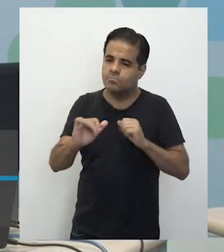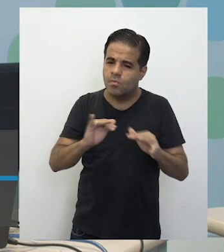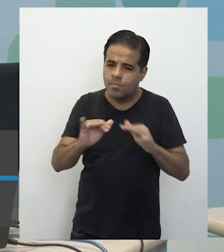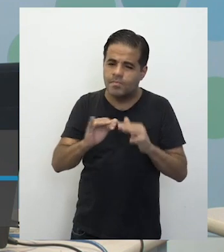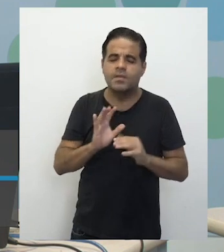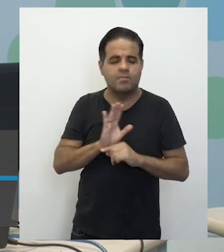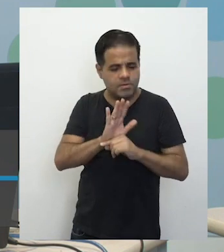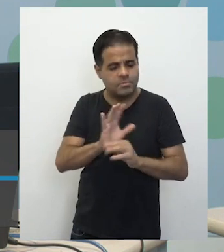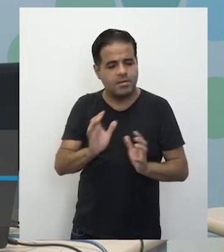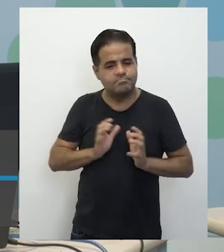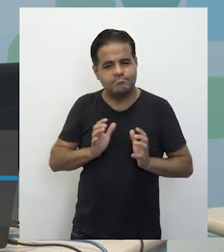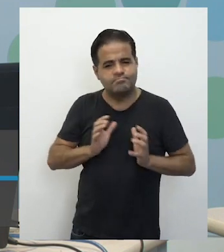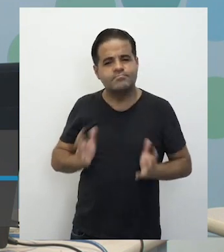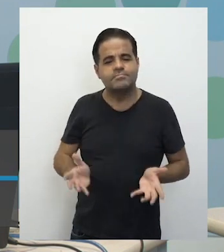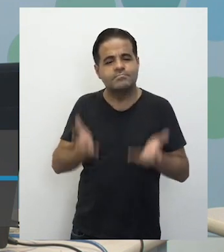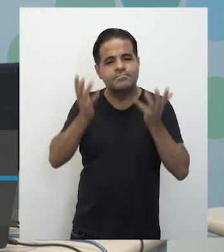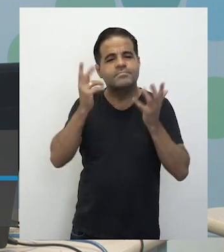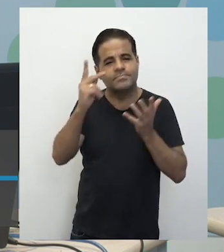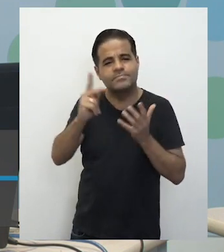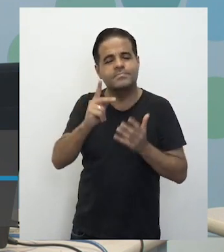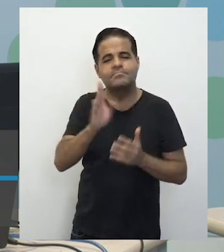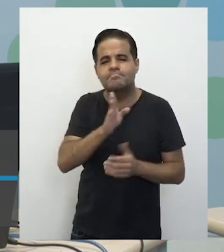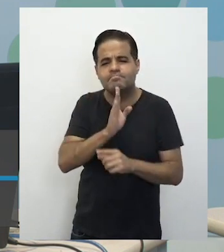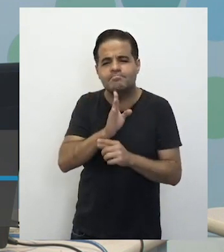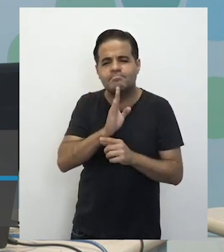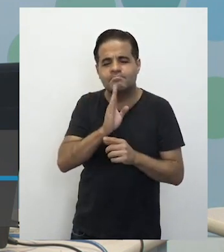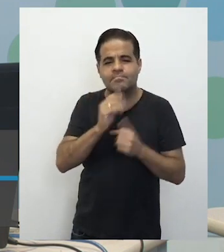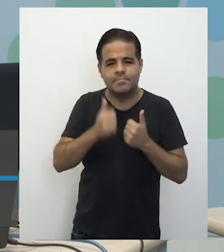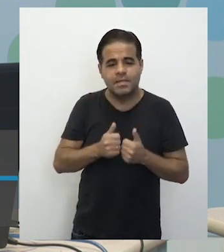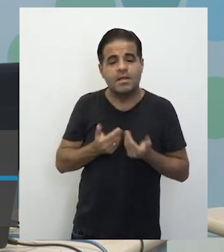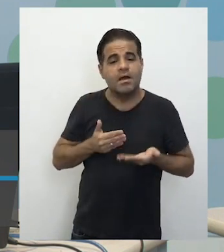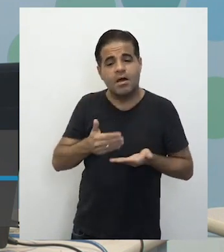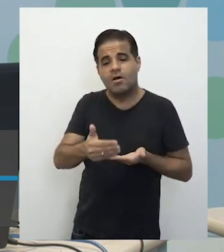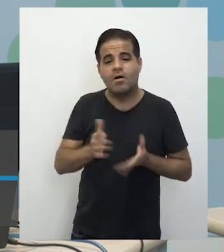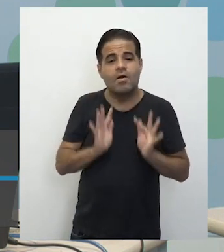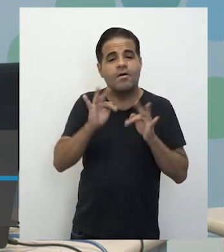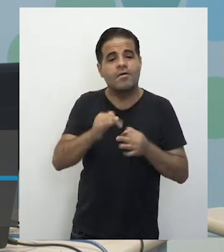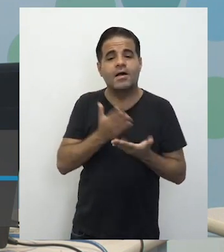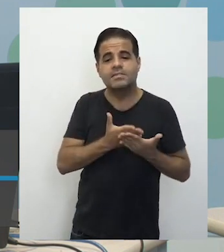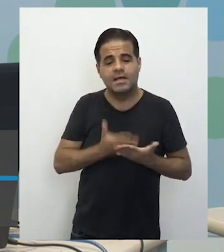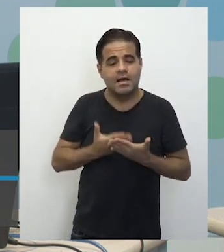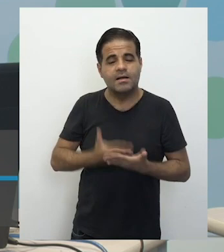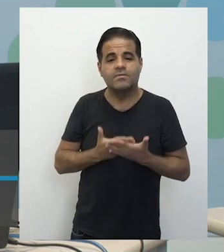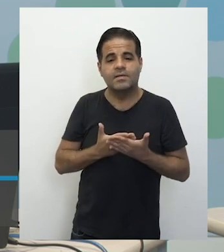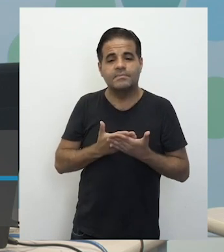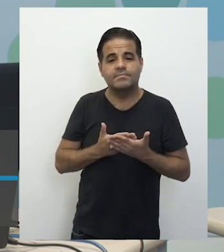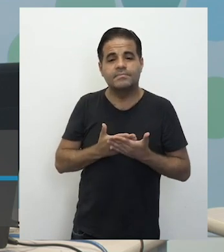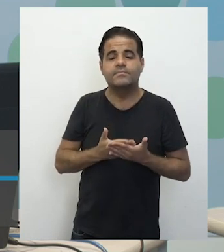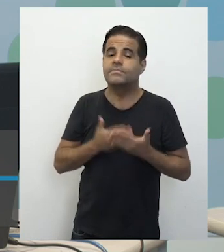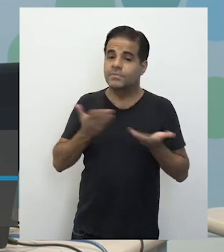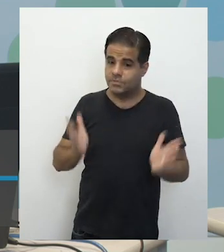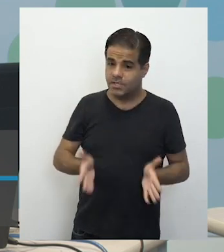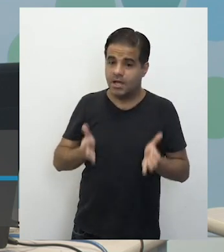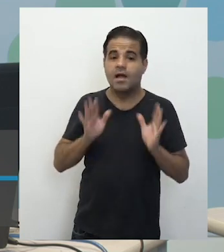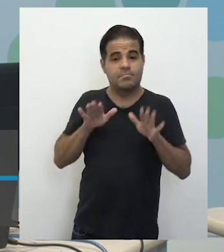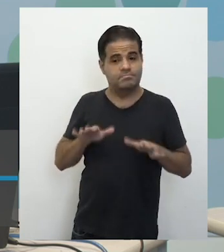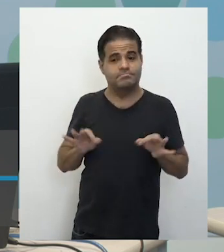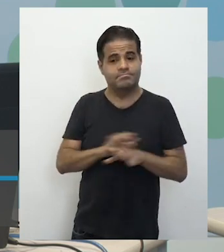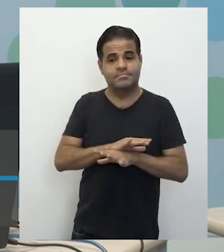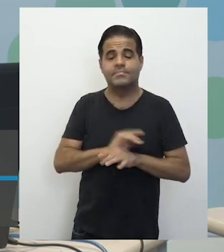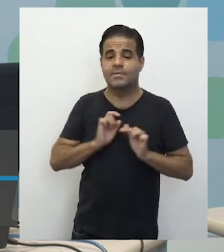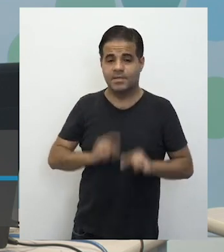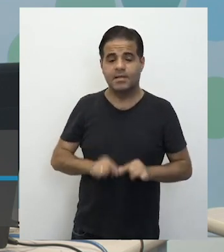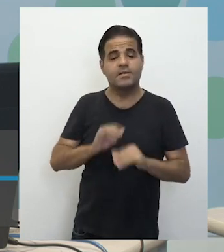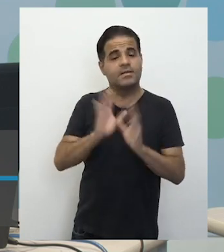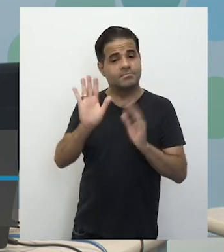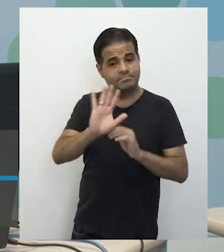vai enriquecer aí os seus conhecimentos. E nós vamos chegando ao fim da nossa aula, né? Eu já vou ficando por aqui, já